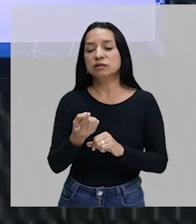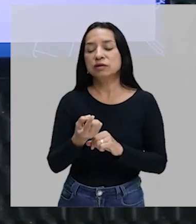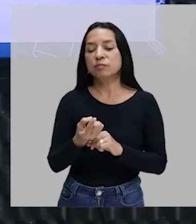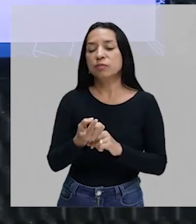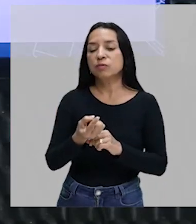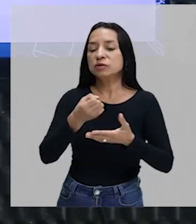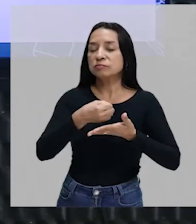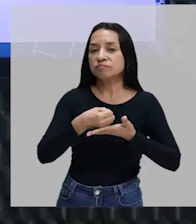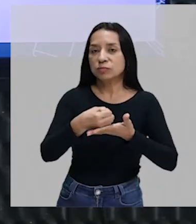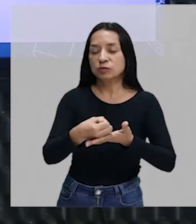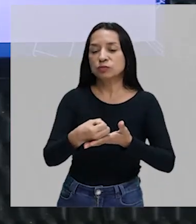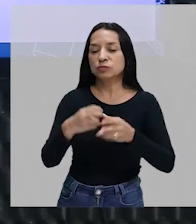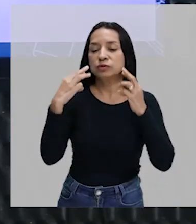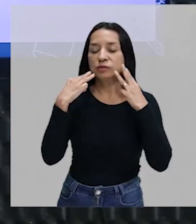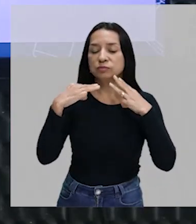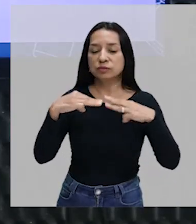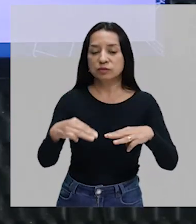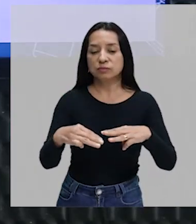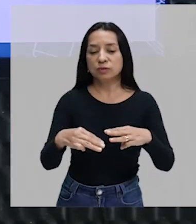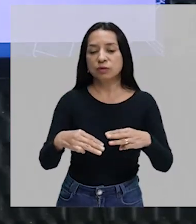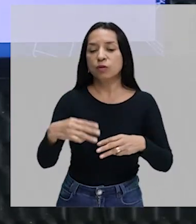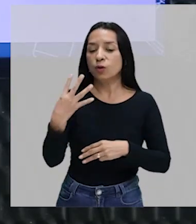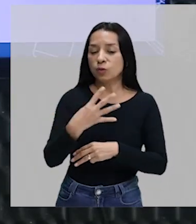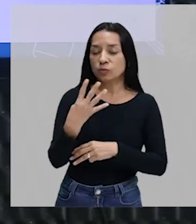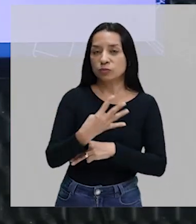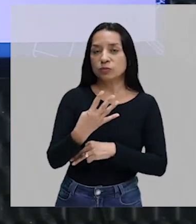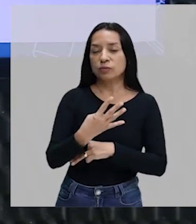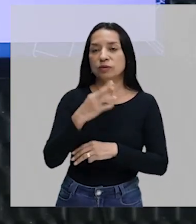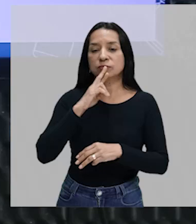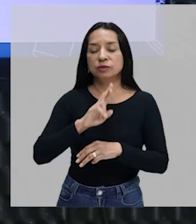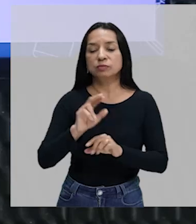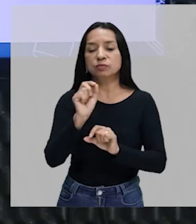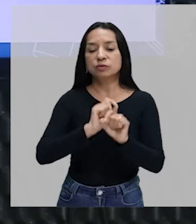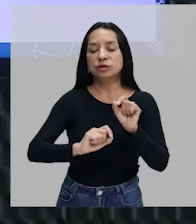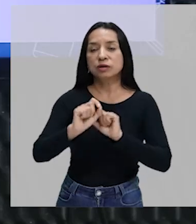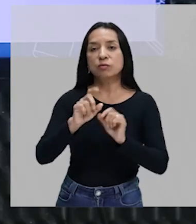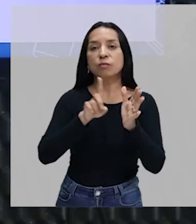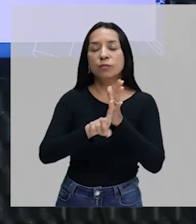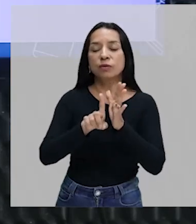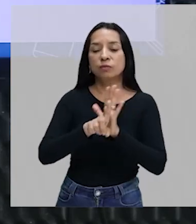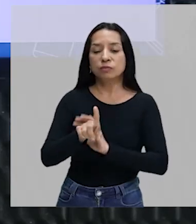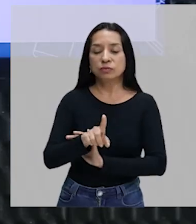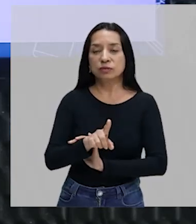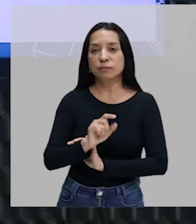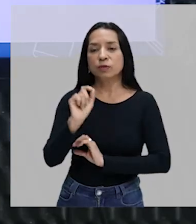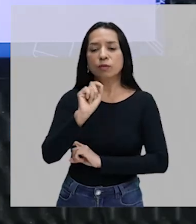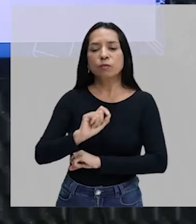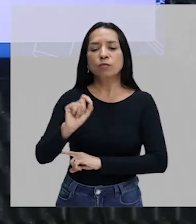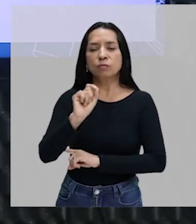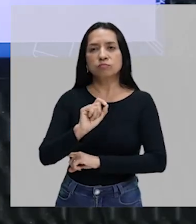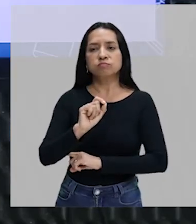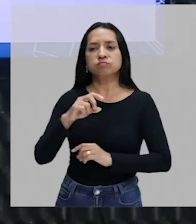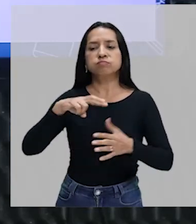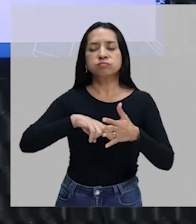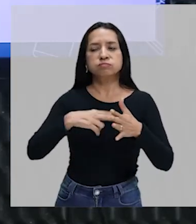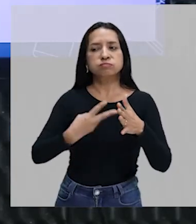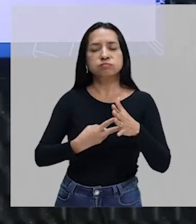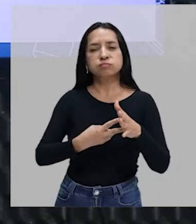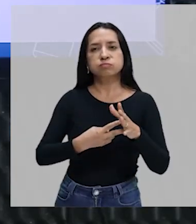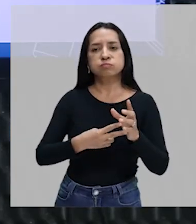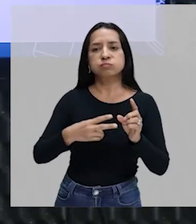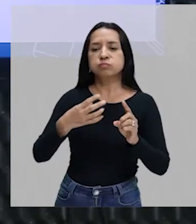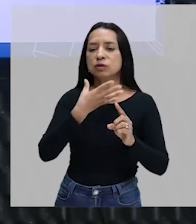de Maquiavel. No quarto tópico, vou responder para ti a seguinte pergunta. Afinal de contas, o que é